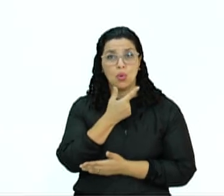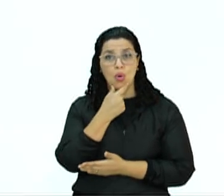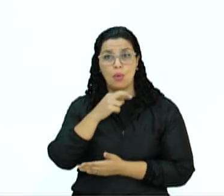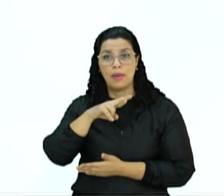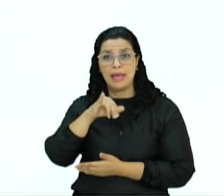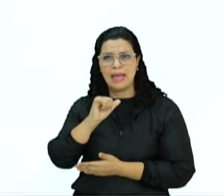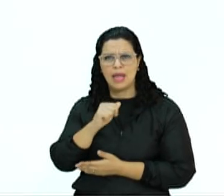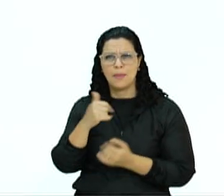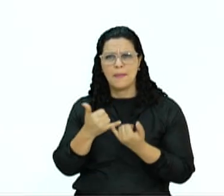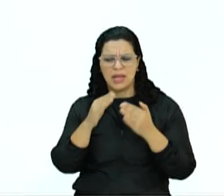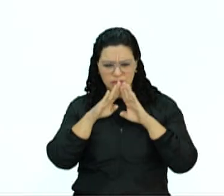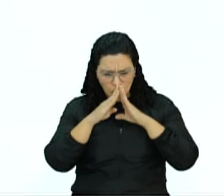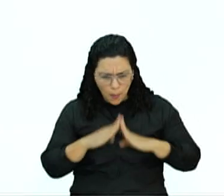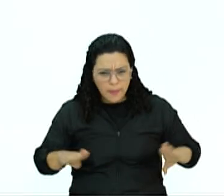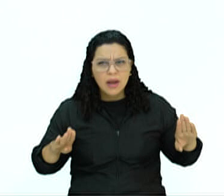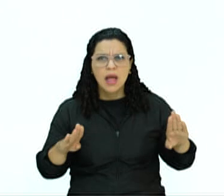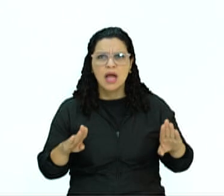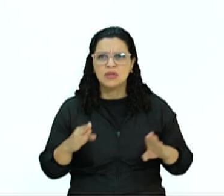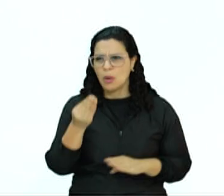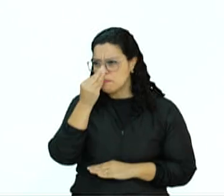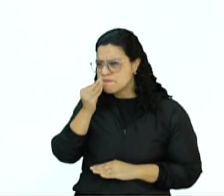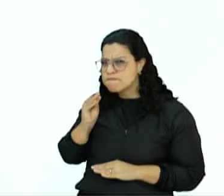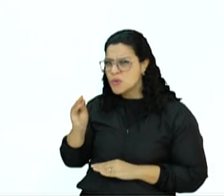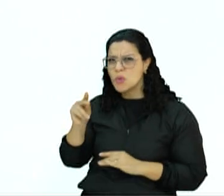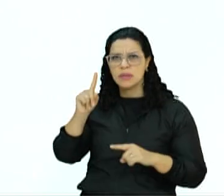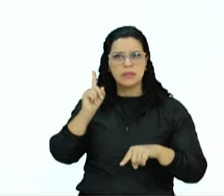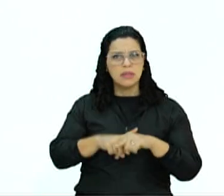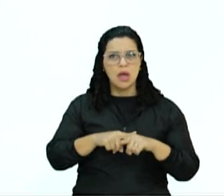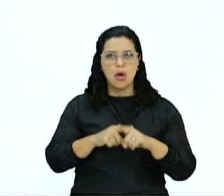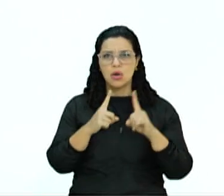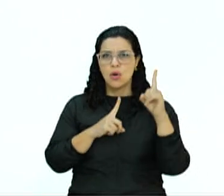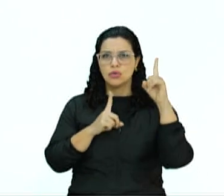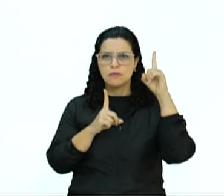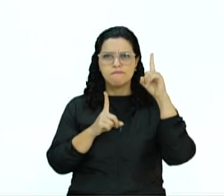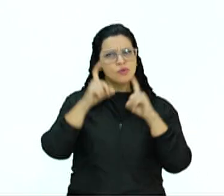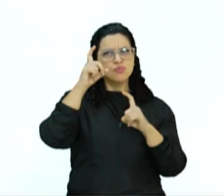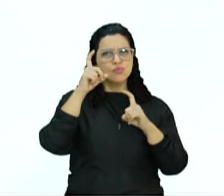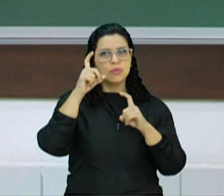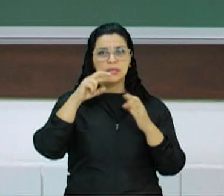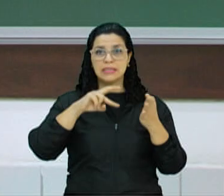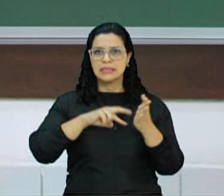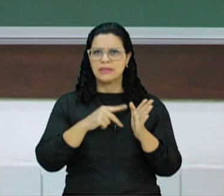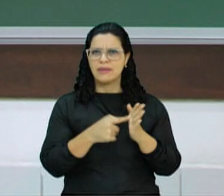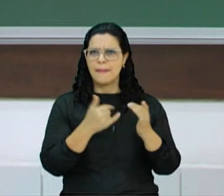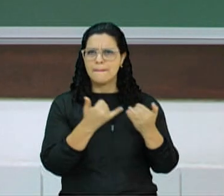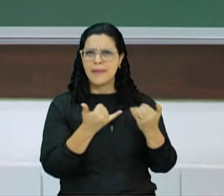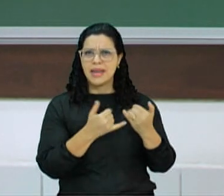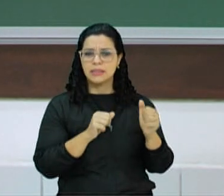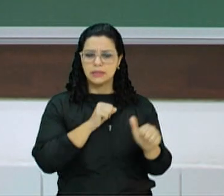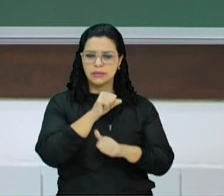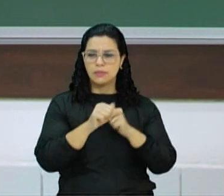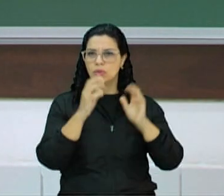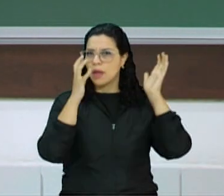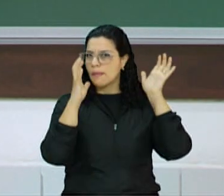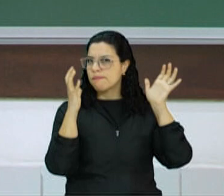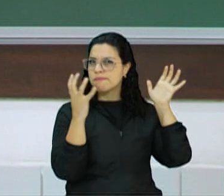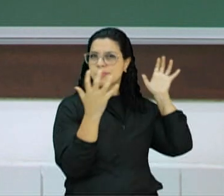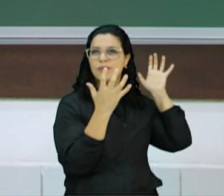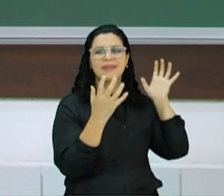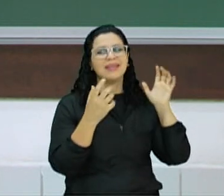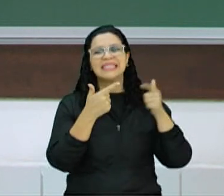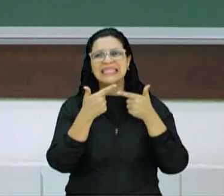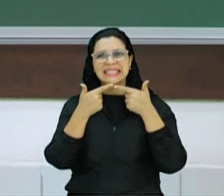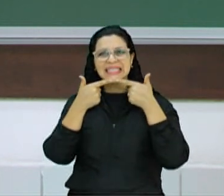sentia-se humilhado ou rejeitado, o seu semblante transformava-se. Ele parecia ser outra pessoa, aquele rosto